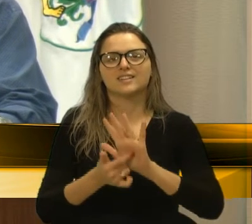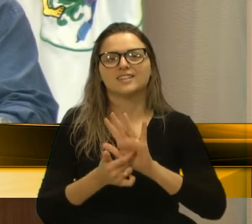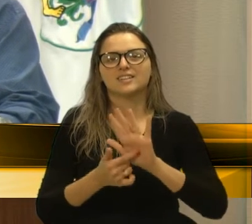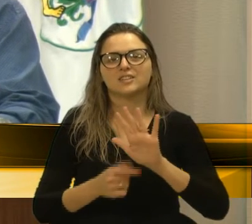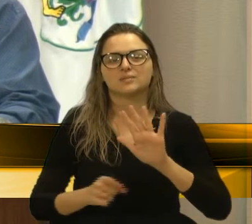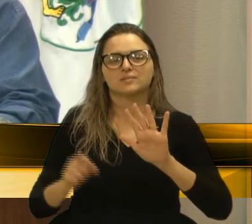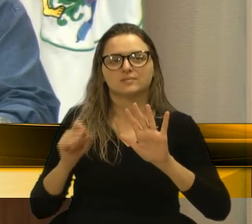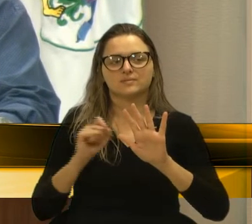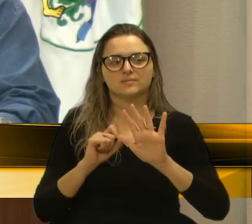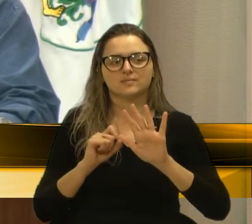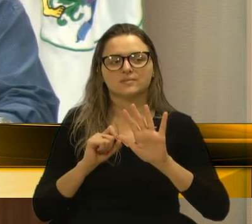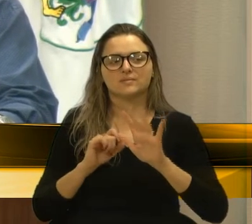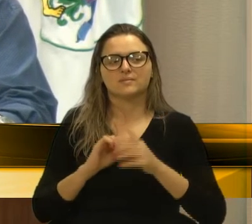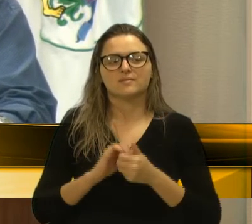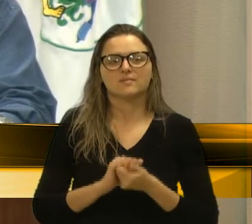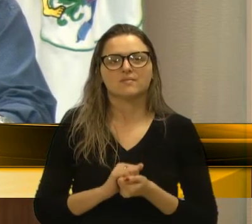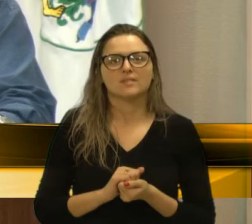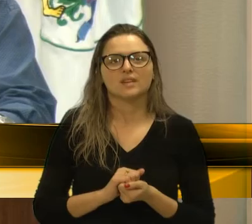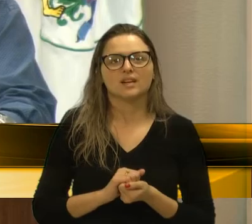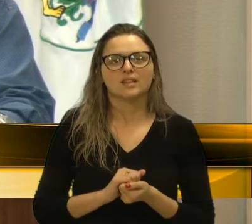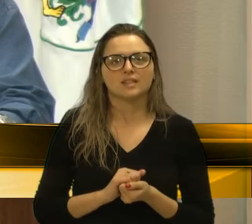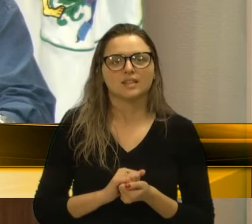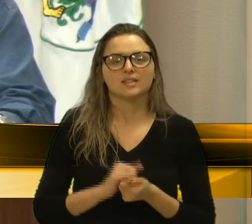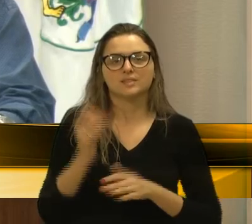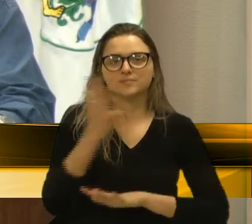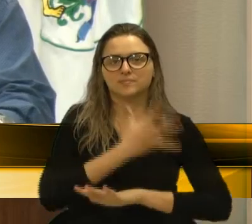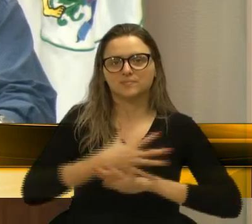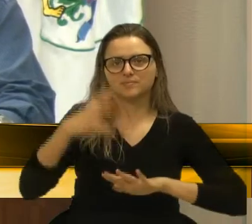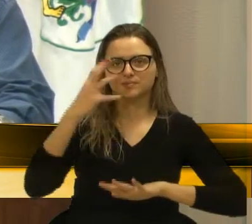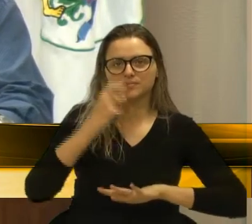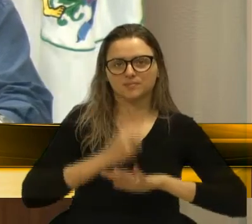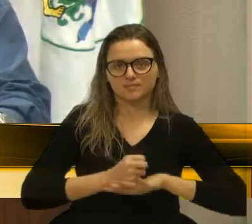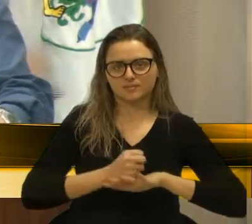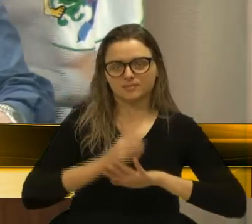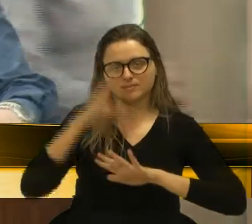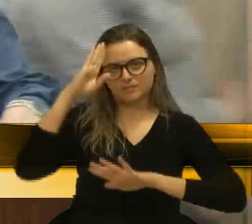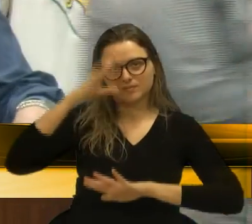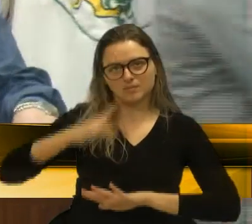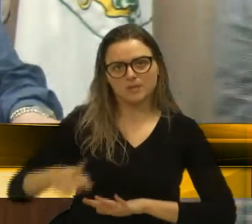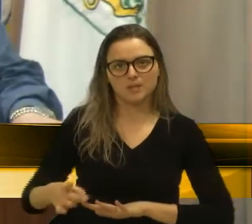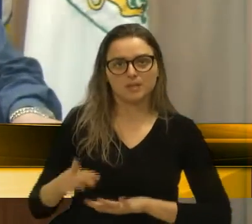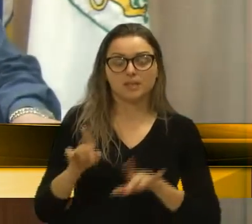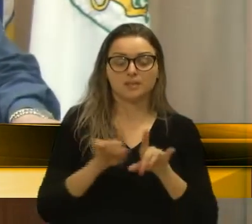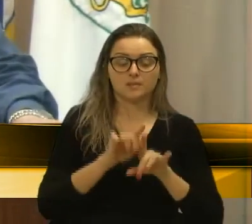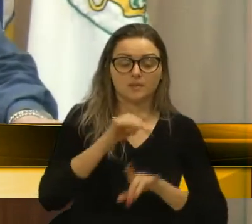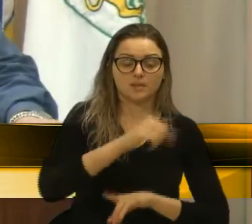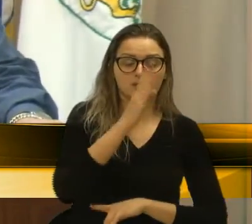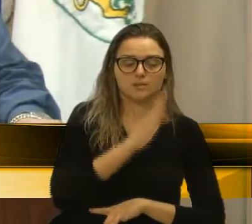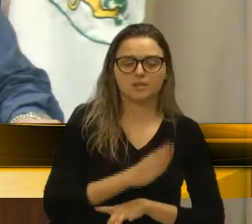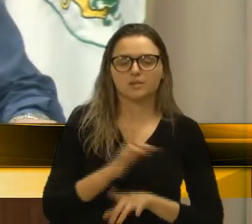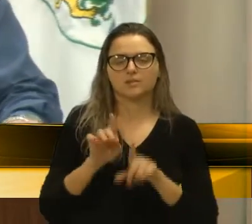mesmo o golpe militar acontecido na Argentina e também no nosso país, no Brasil.